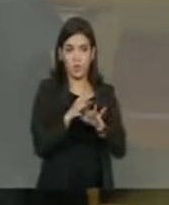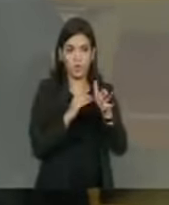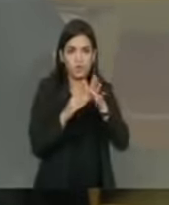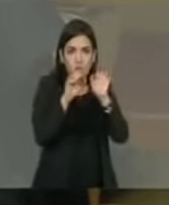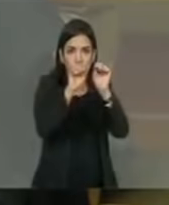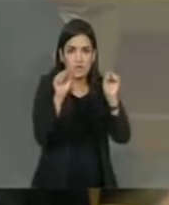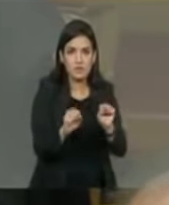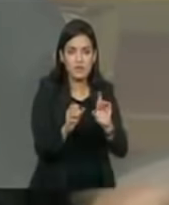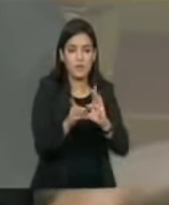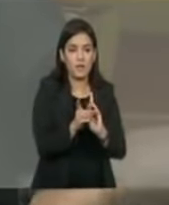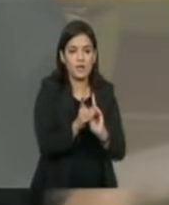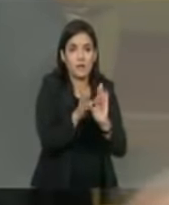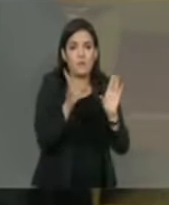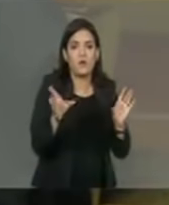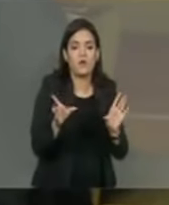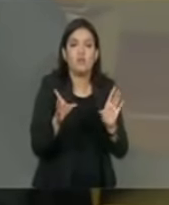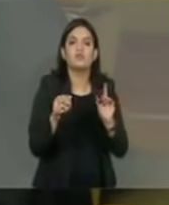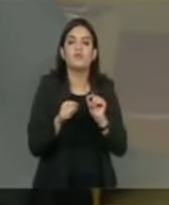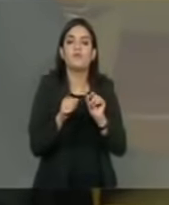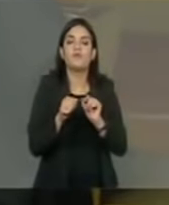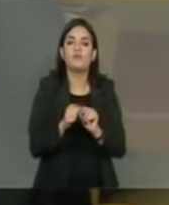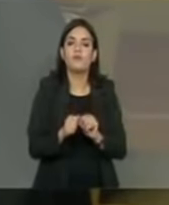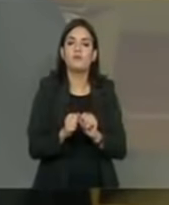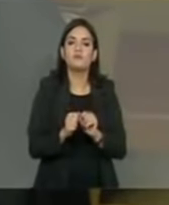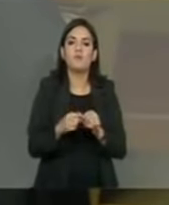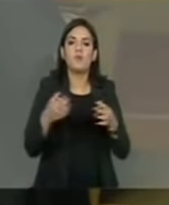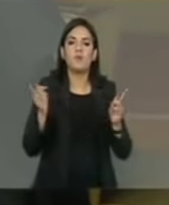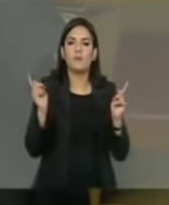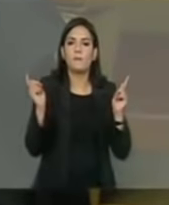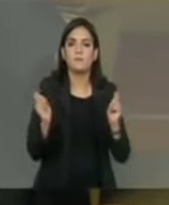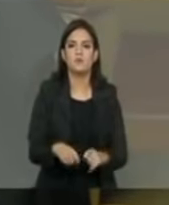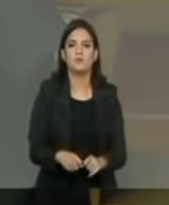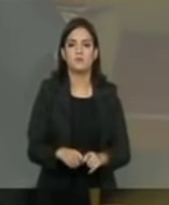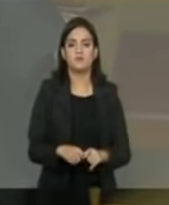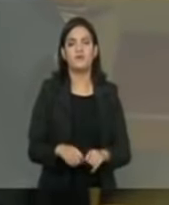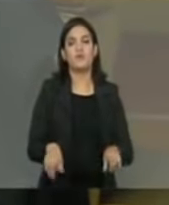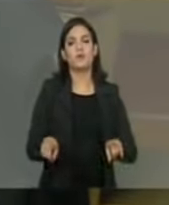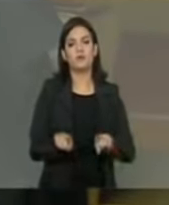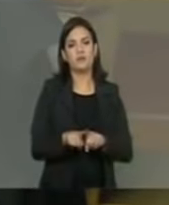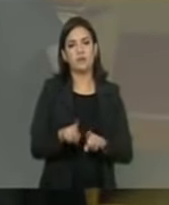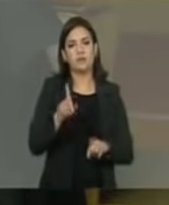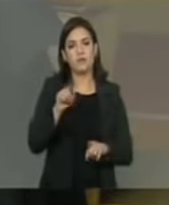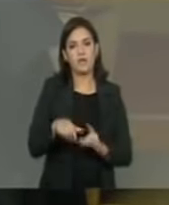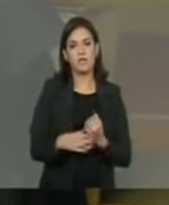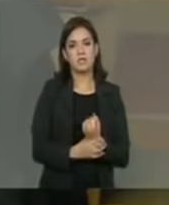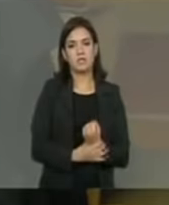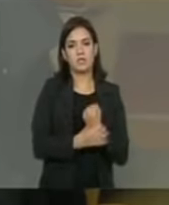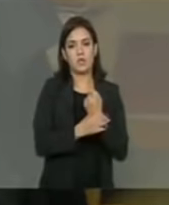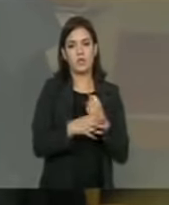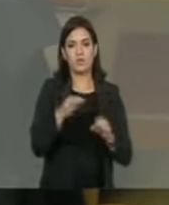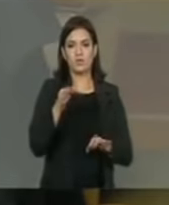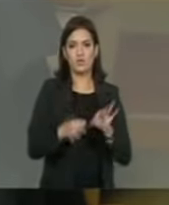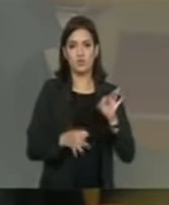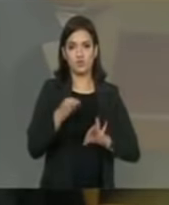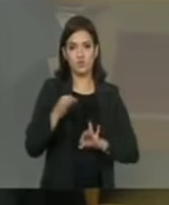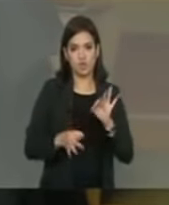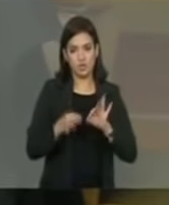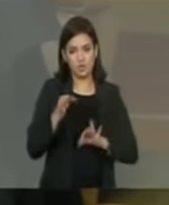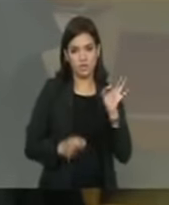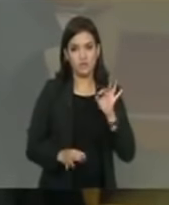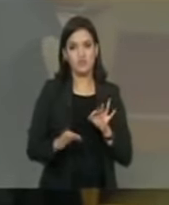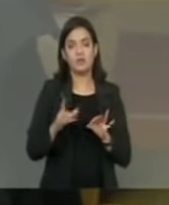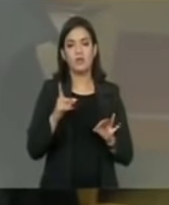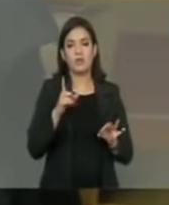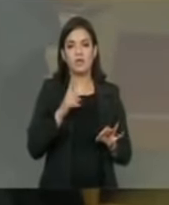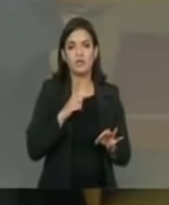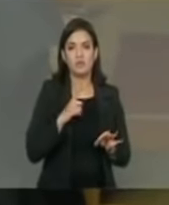optou pelo segundo pelo justo possível que também se consubstancia na segurança jurídica proporcionada pela